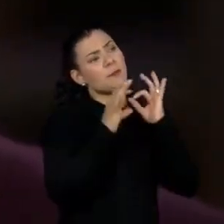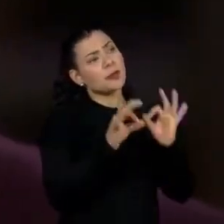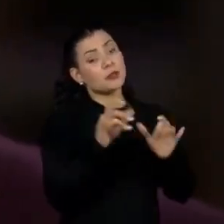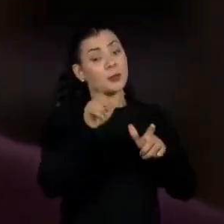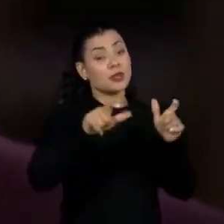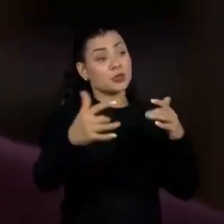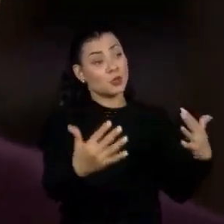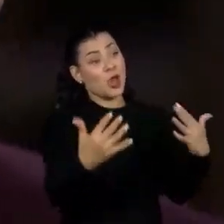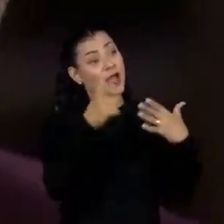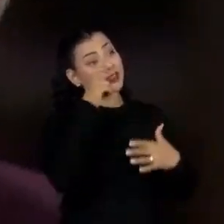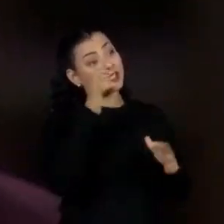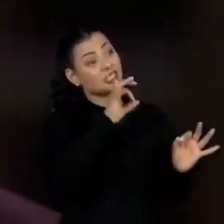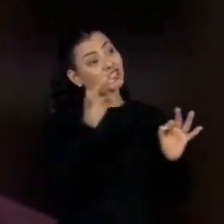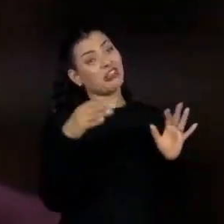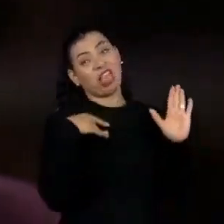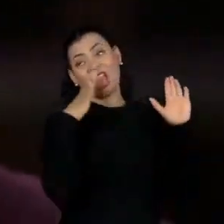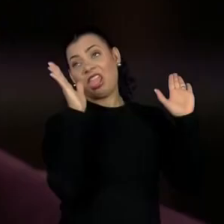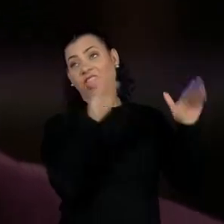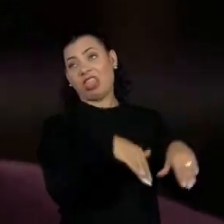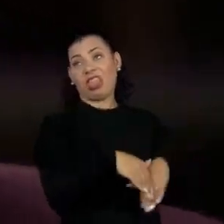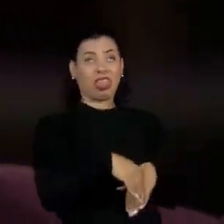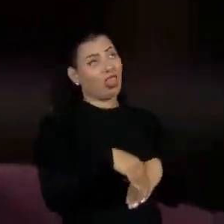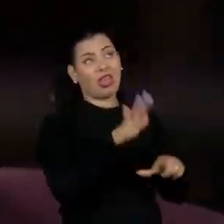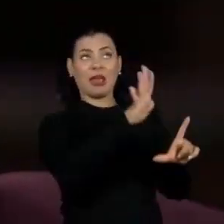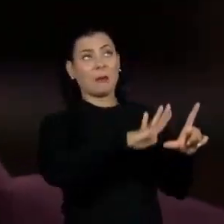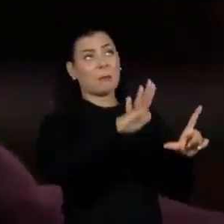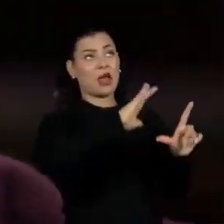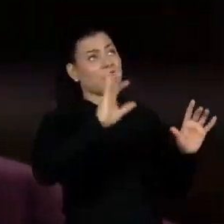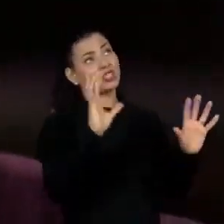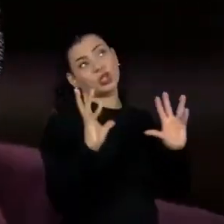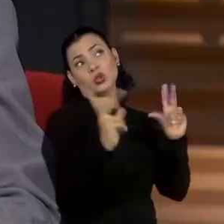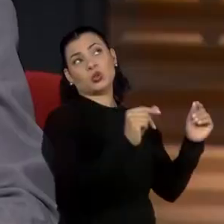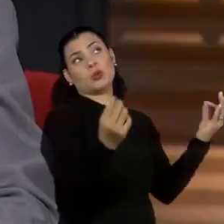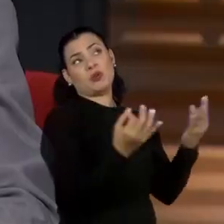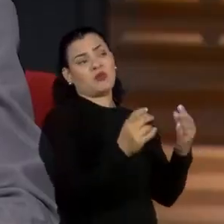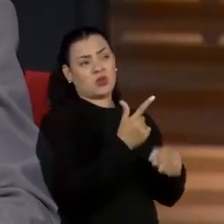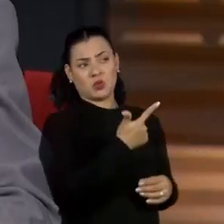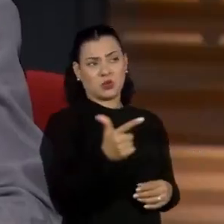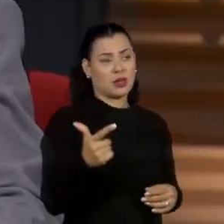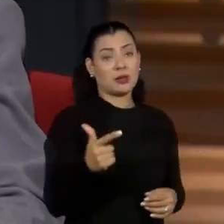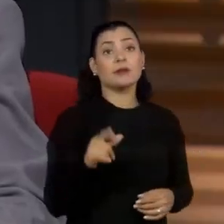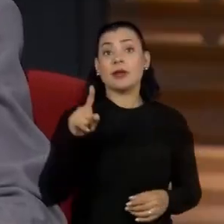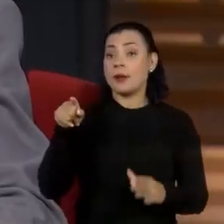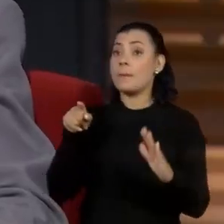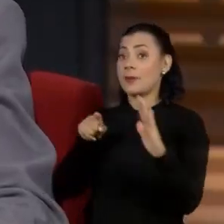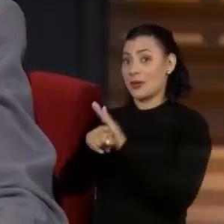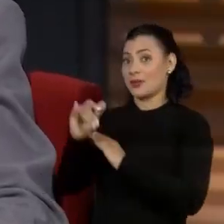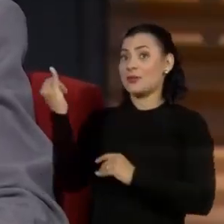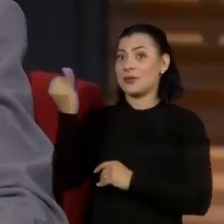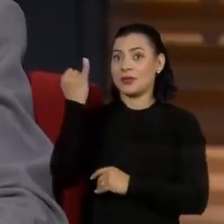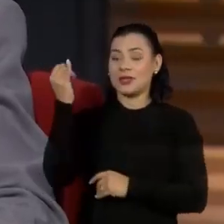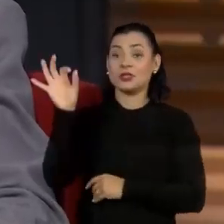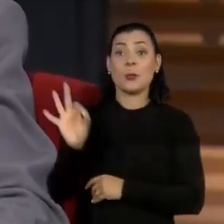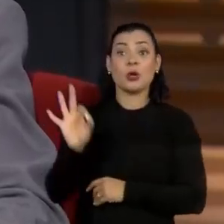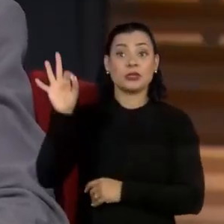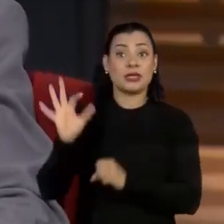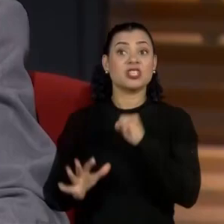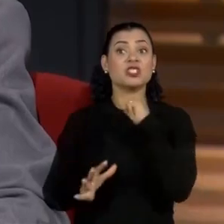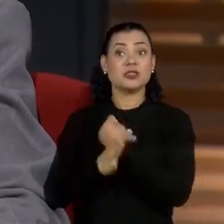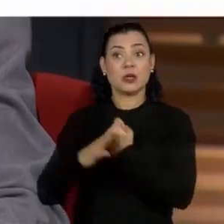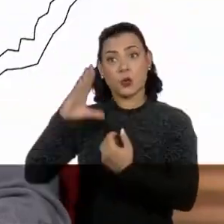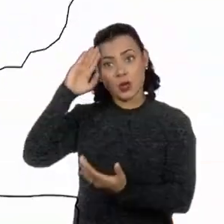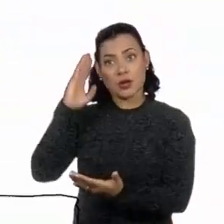que tiver nos vendo e falando assim mas não mostra tudo Não essa é uma pergunta muito importante extremamente importante